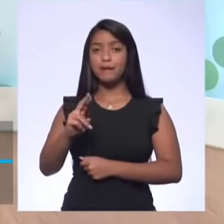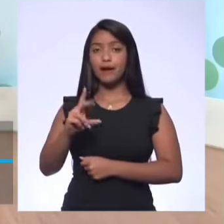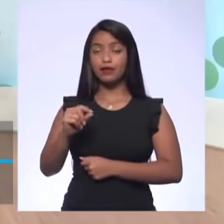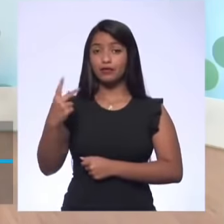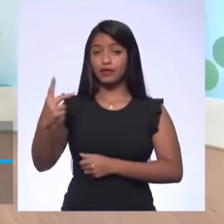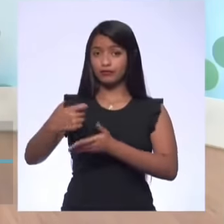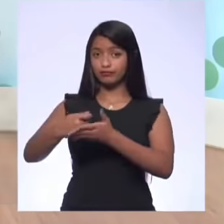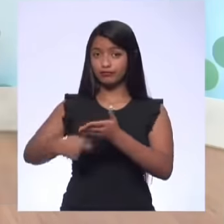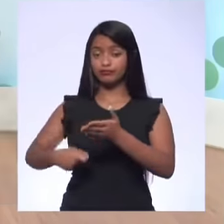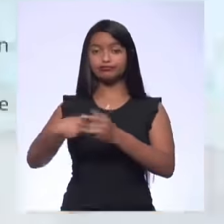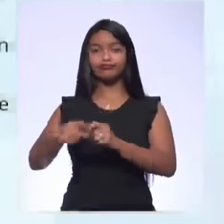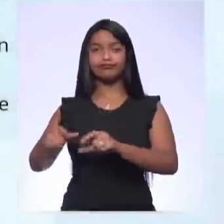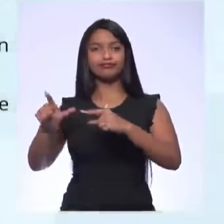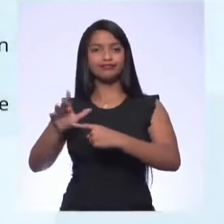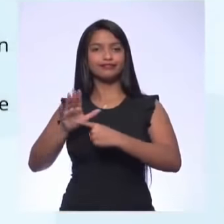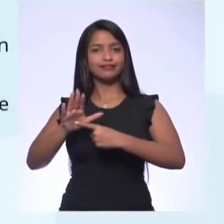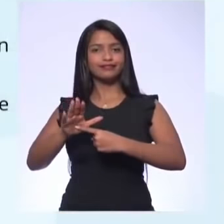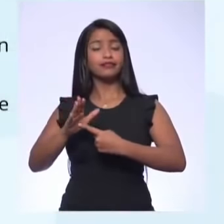tela, por favor?